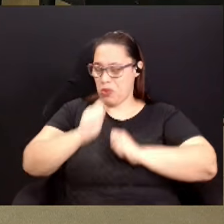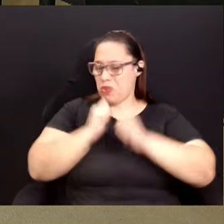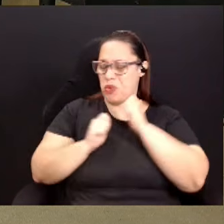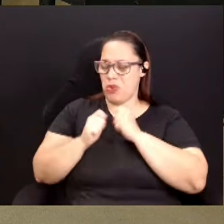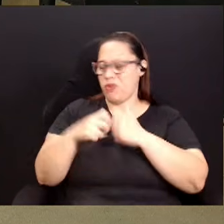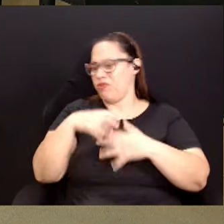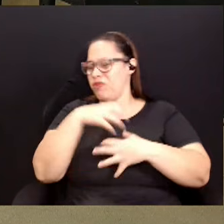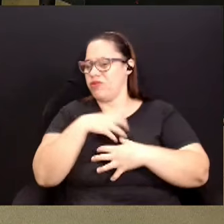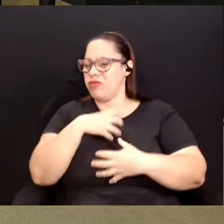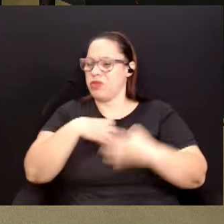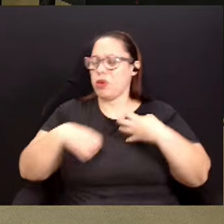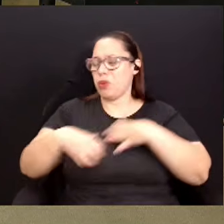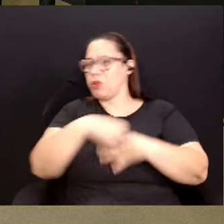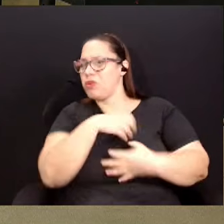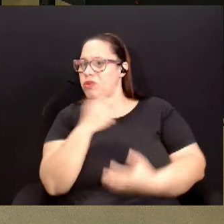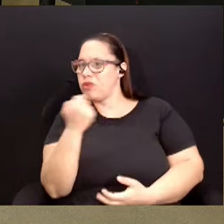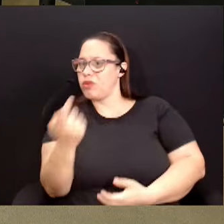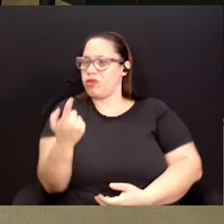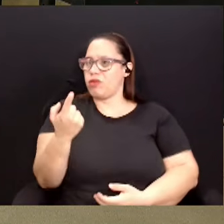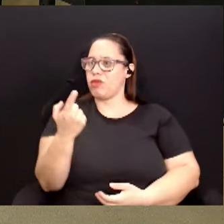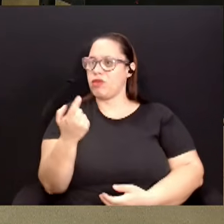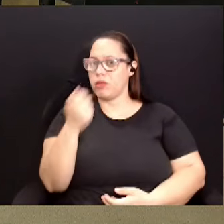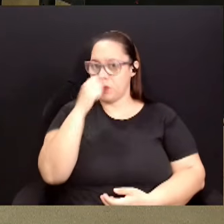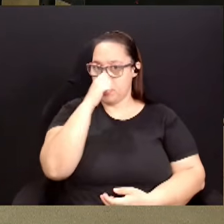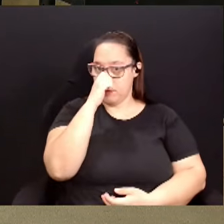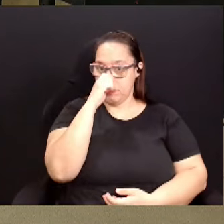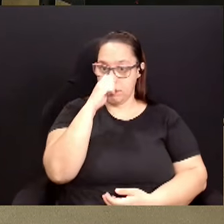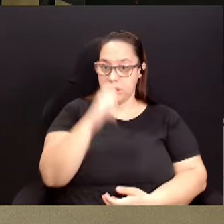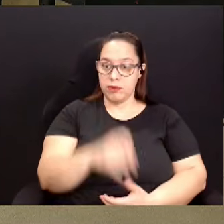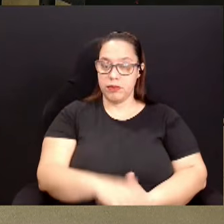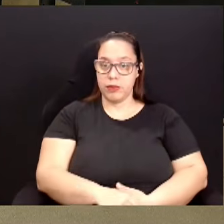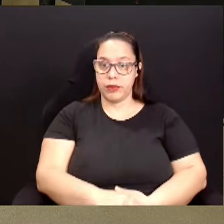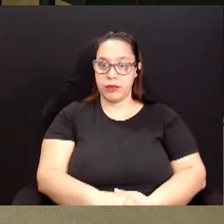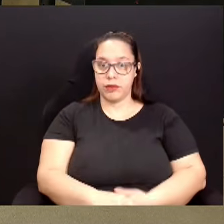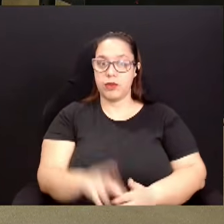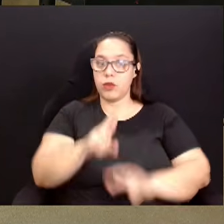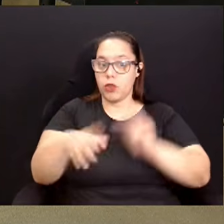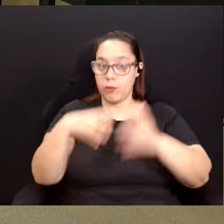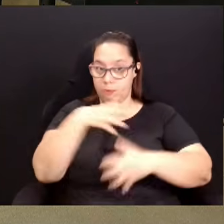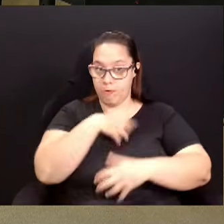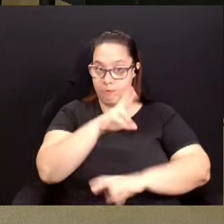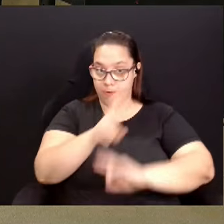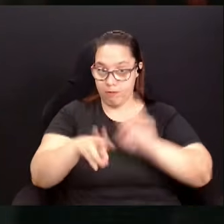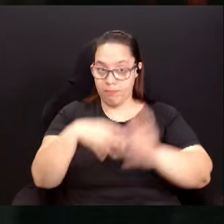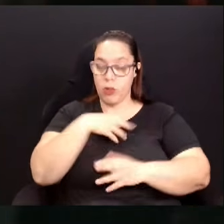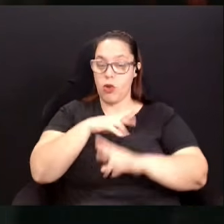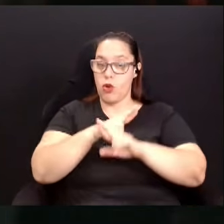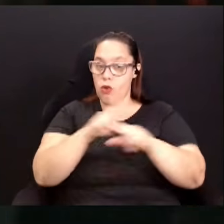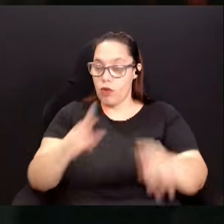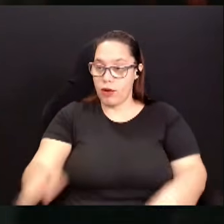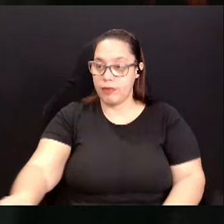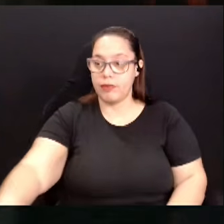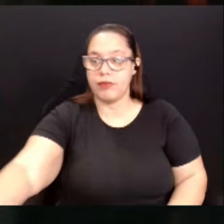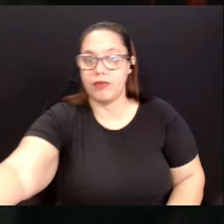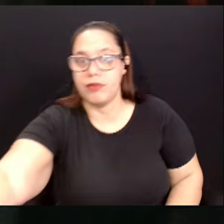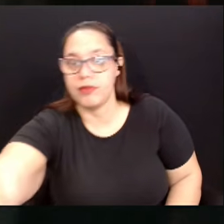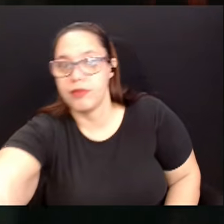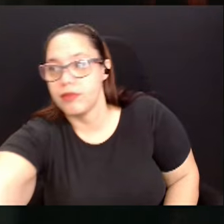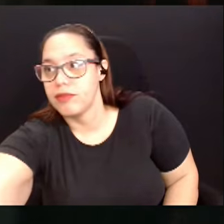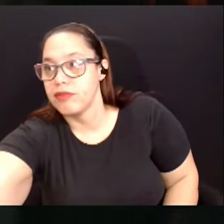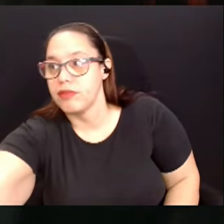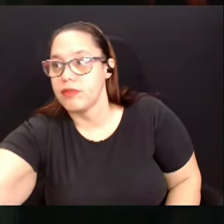estranha, eu não sei, eu vou ter que nomear os sentimentos, porque são muitos, né? O que eu tenho que